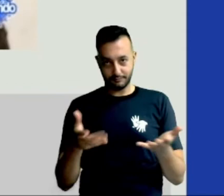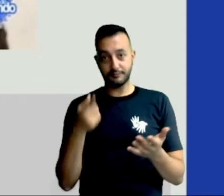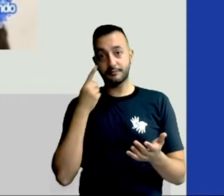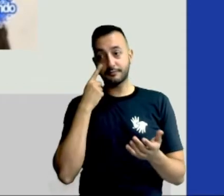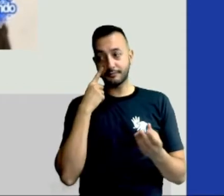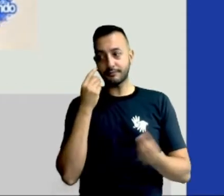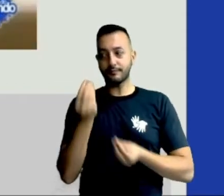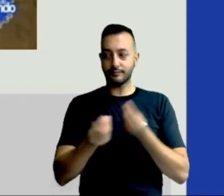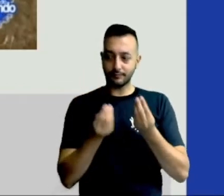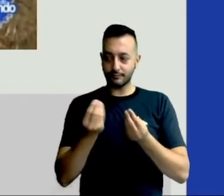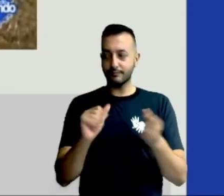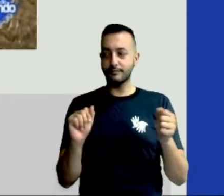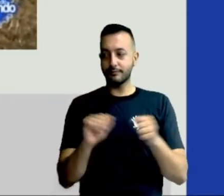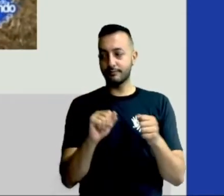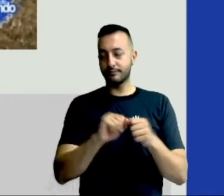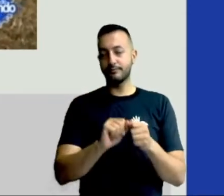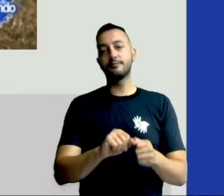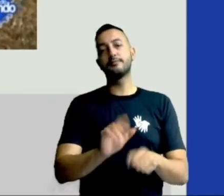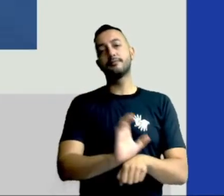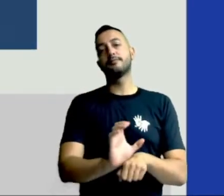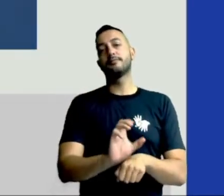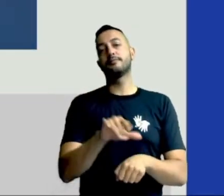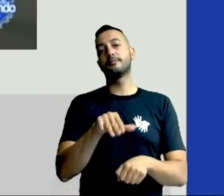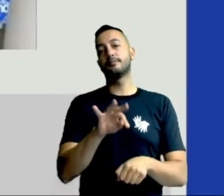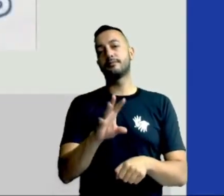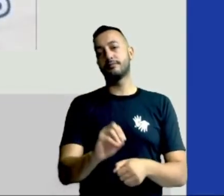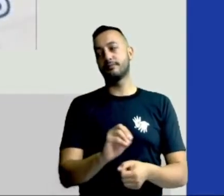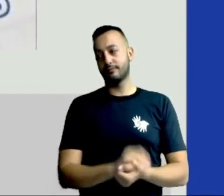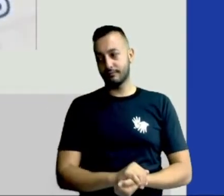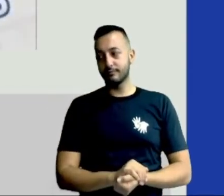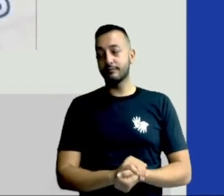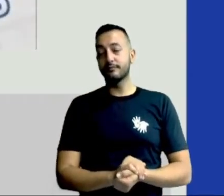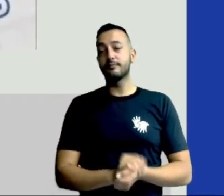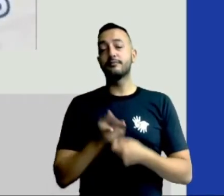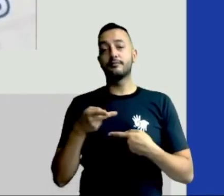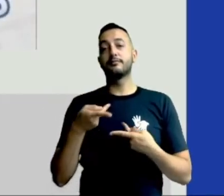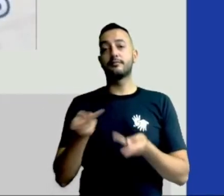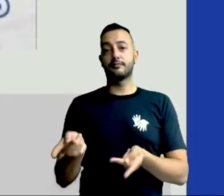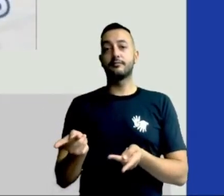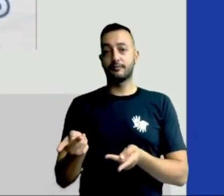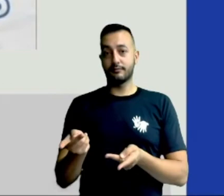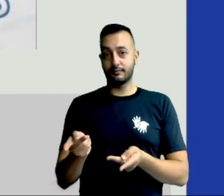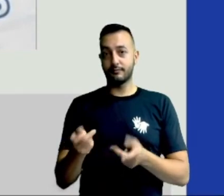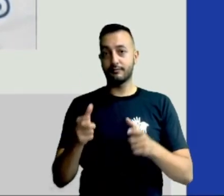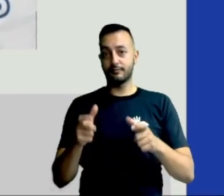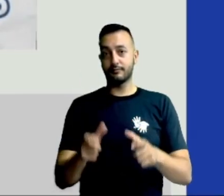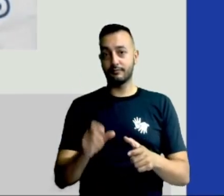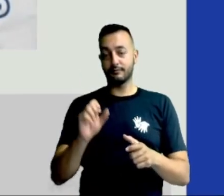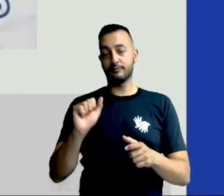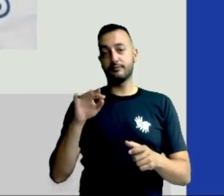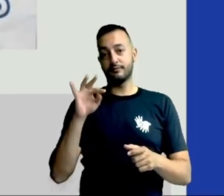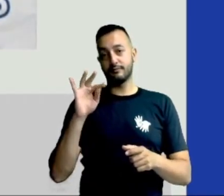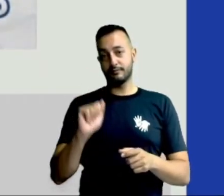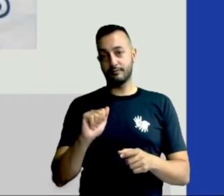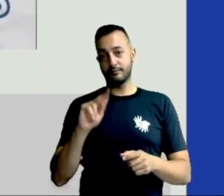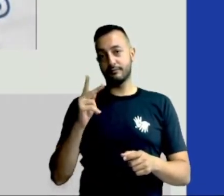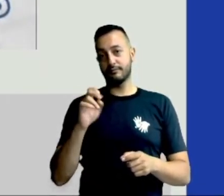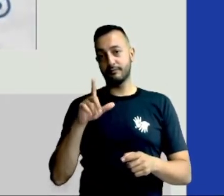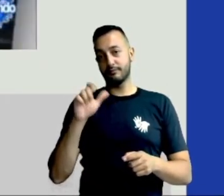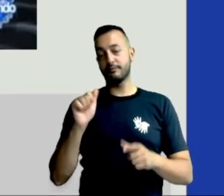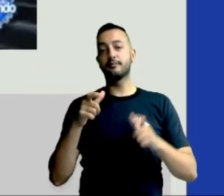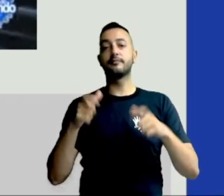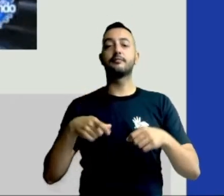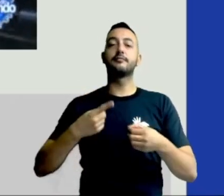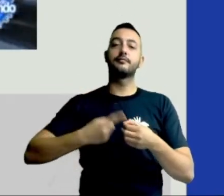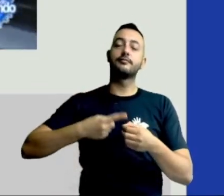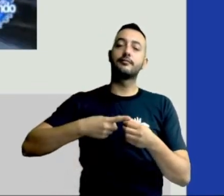vai ver como é fabricado o cimento. Bora ver! A gente vai visitar o complexo Salto Santa Helena, da Votorantim, que fica